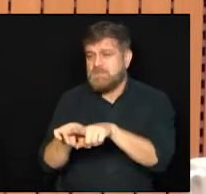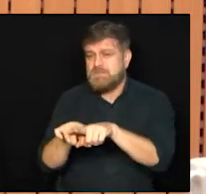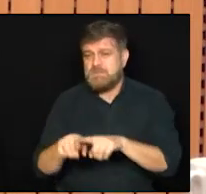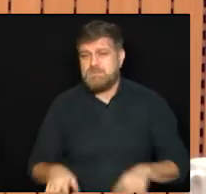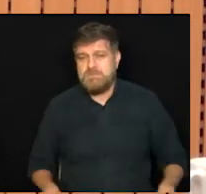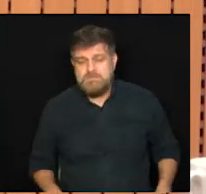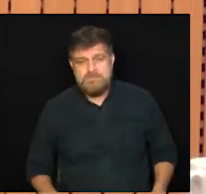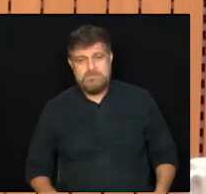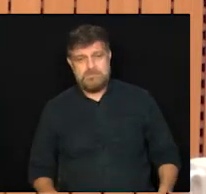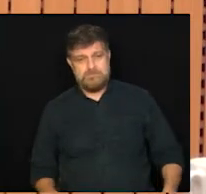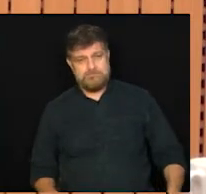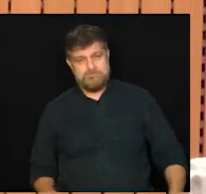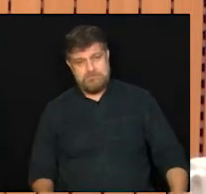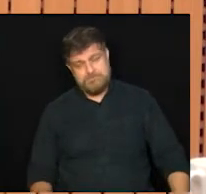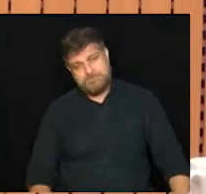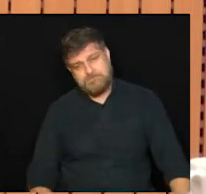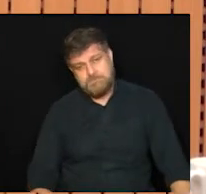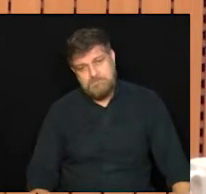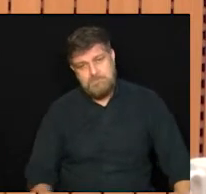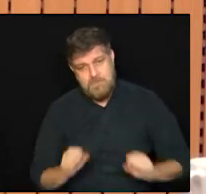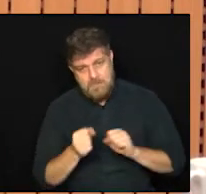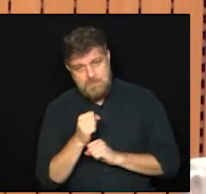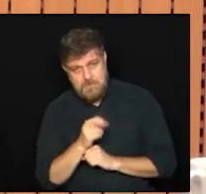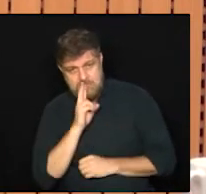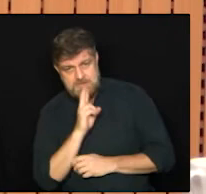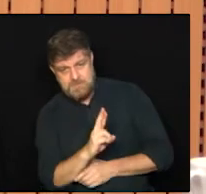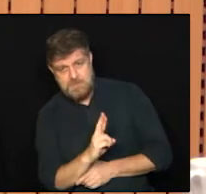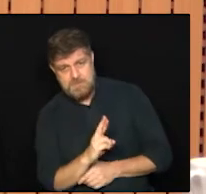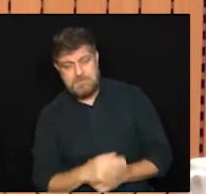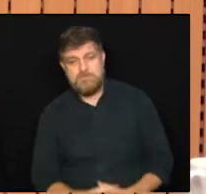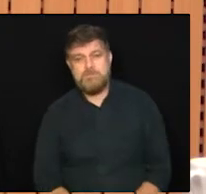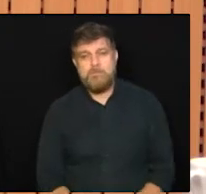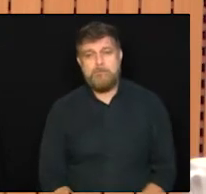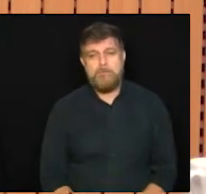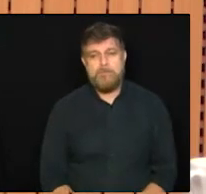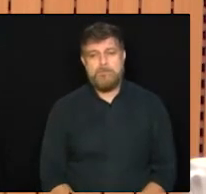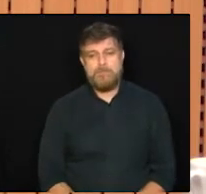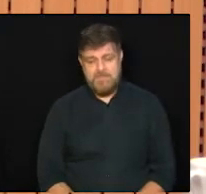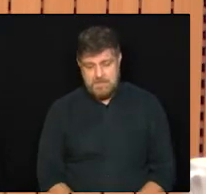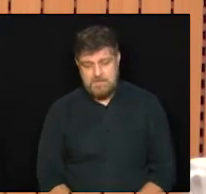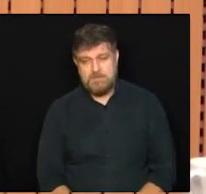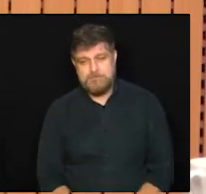Bom, eu acho que... Posso falar, Antônio? Vamos lá. Vanderlei.